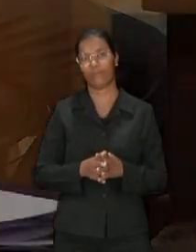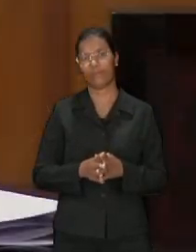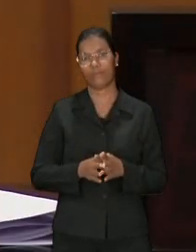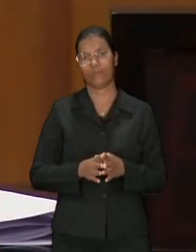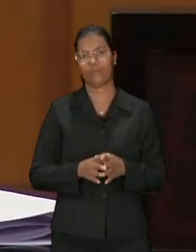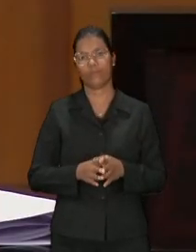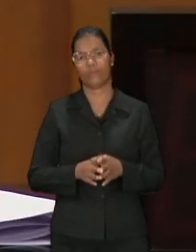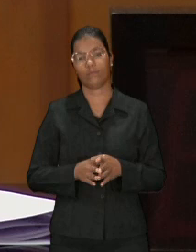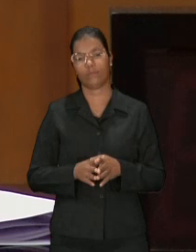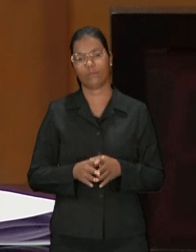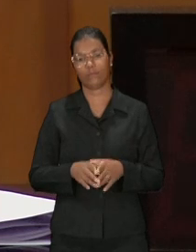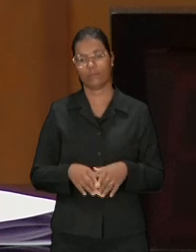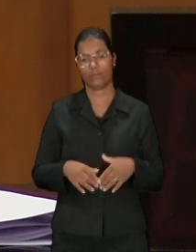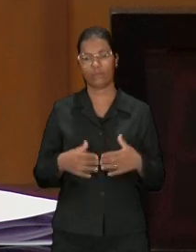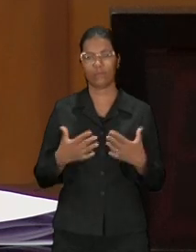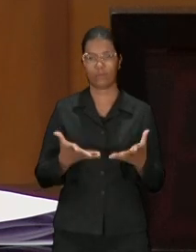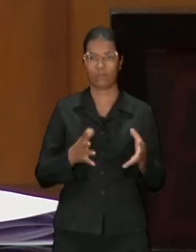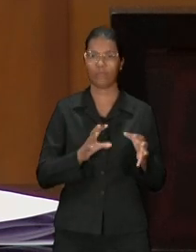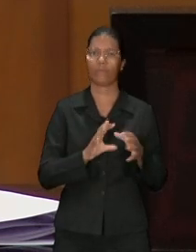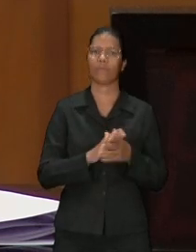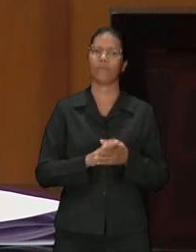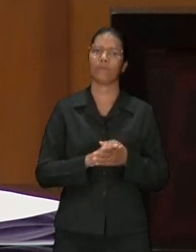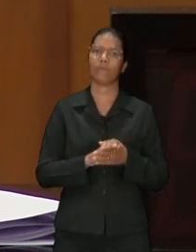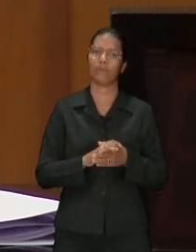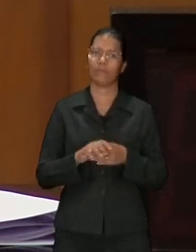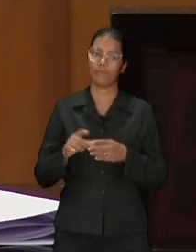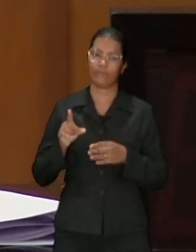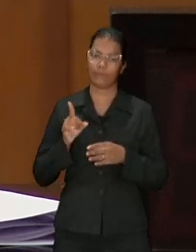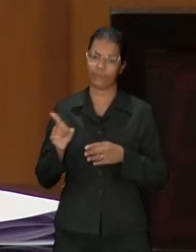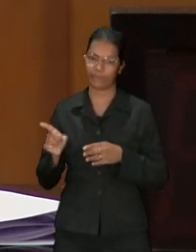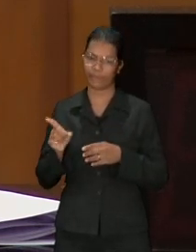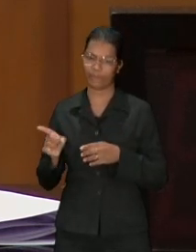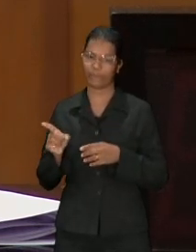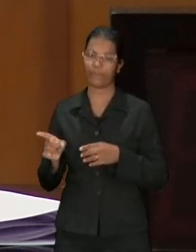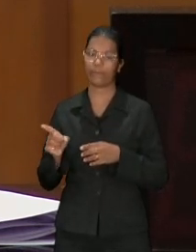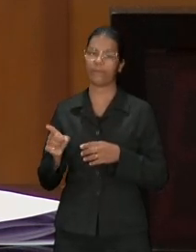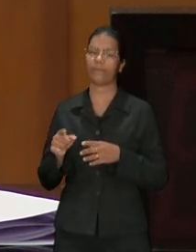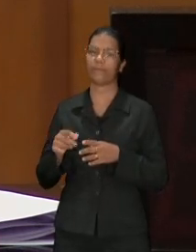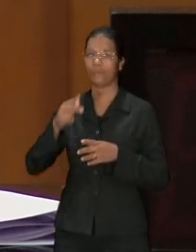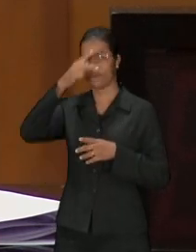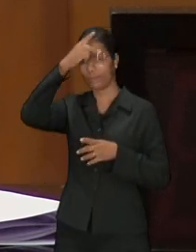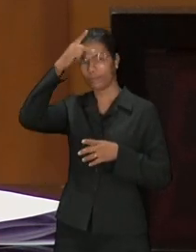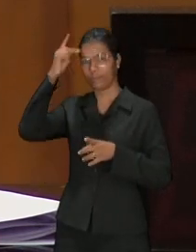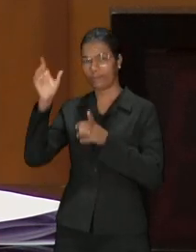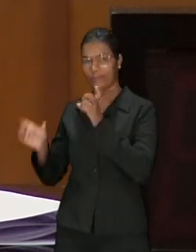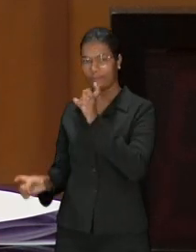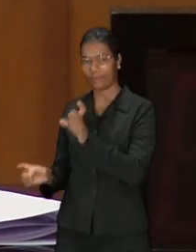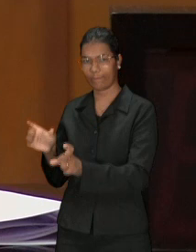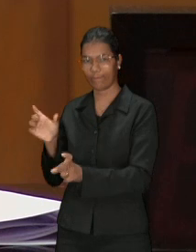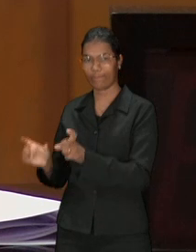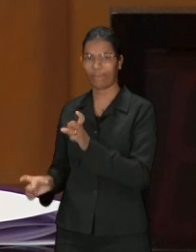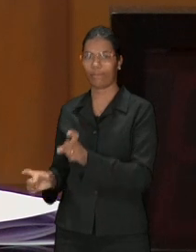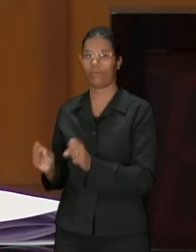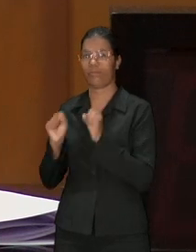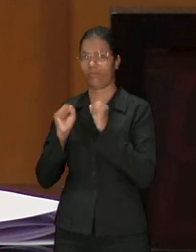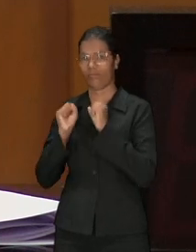que esses ilustres personagens recebem aqui e agora, por total merecimento, essas